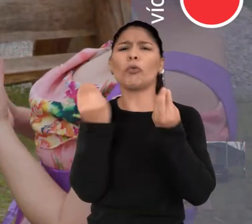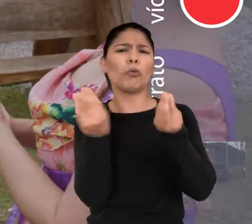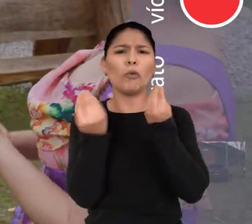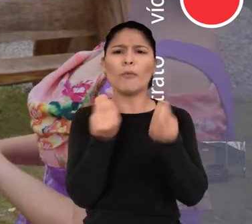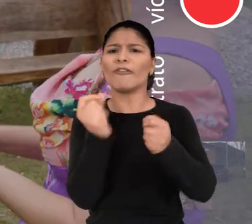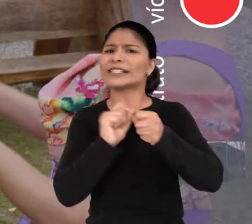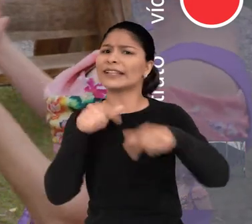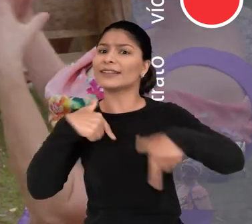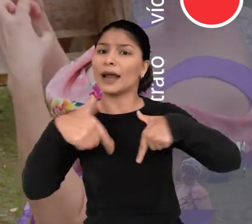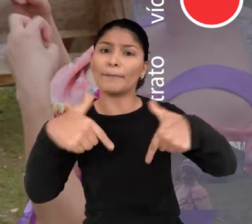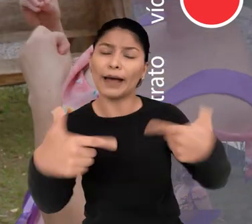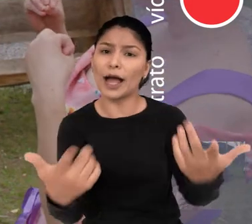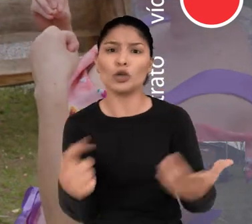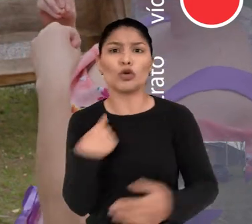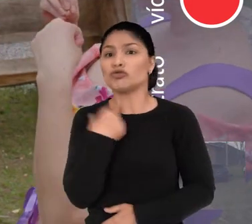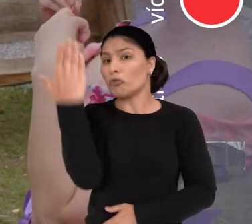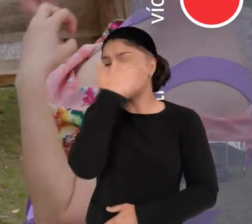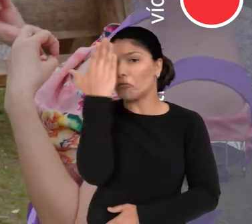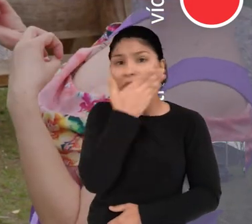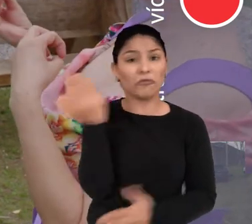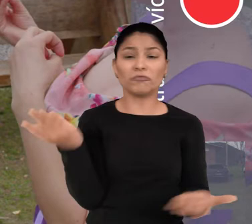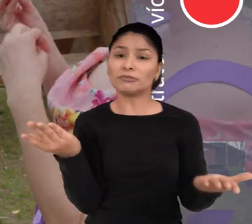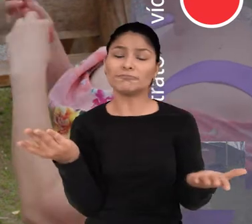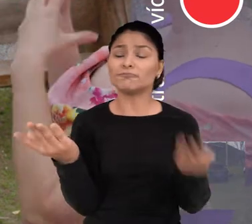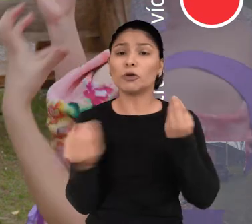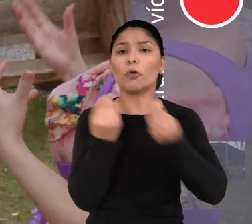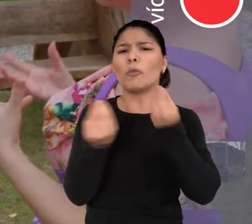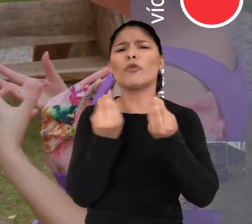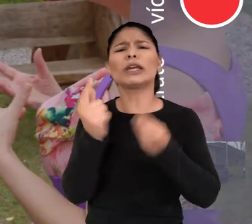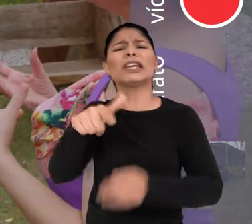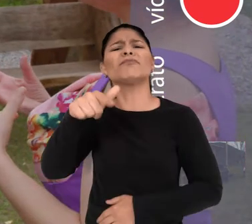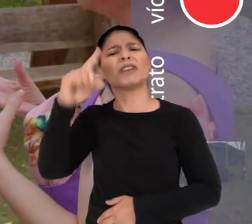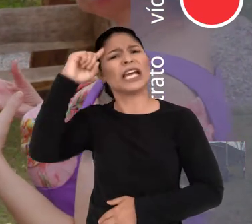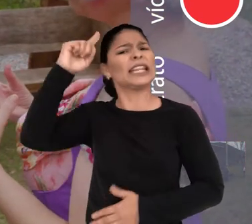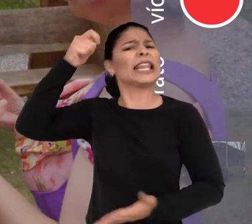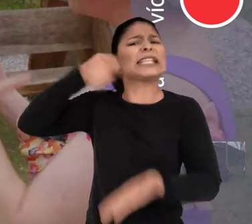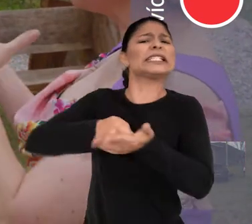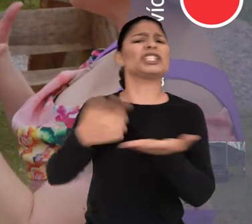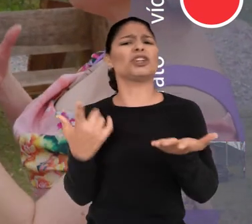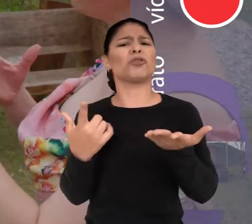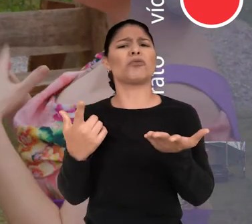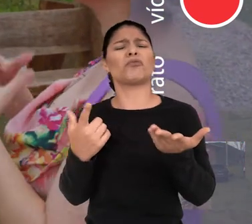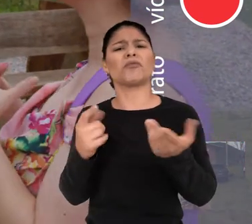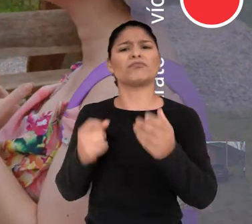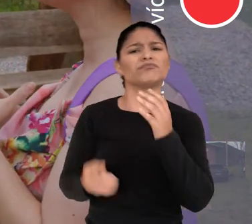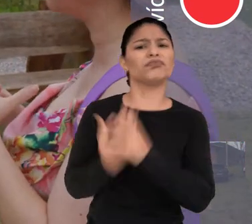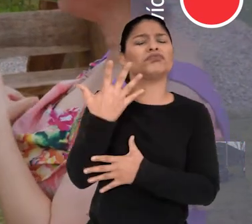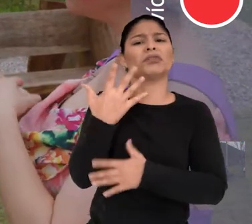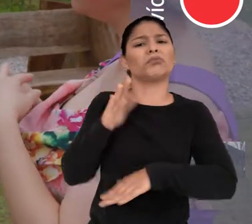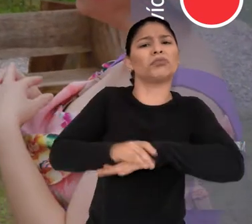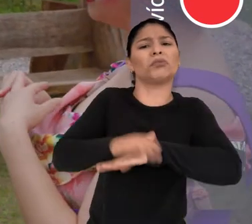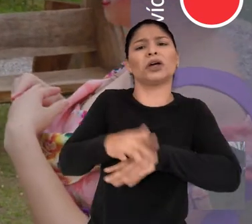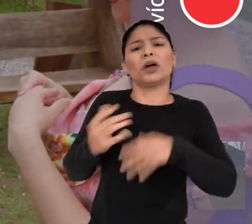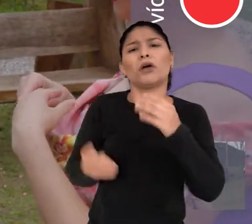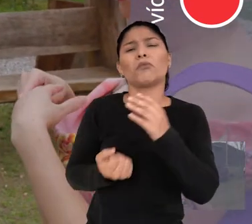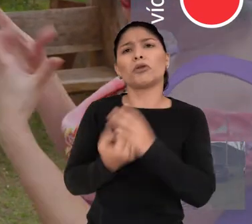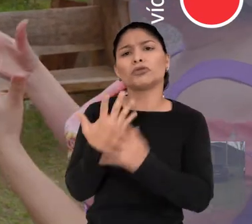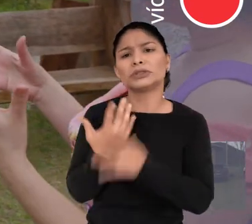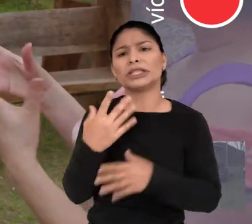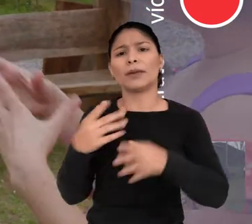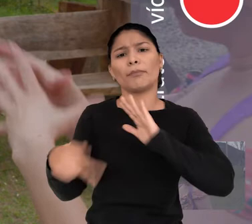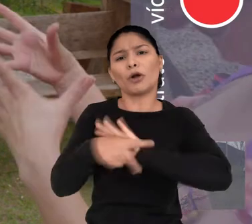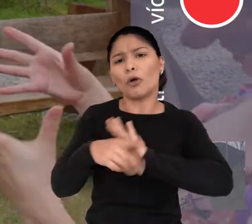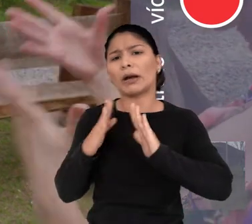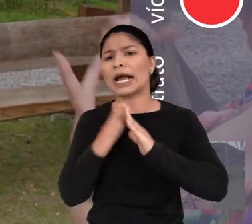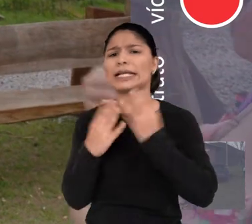interessante Que vem Para fazer esse trabalho Porque a gente Não vê muito isso O que que levou vocês Além